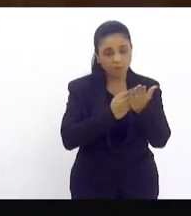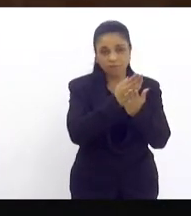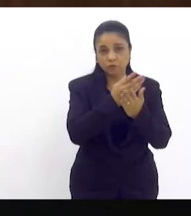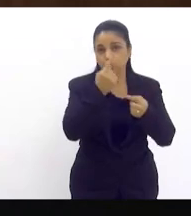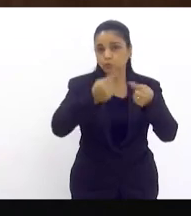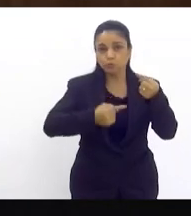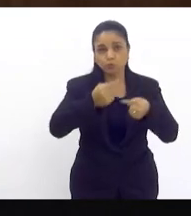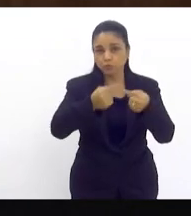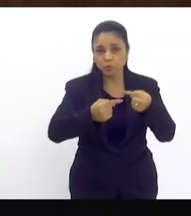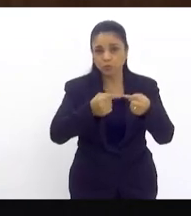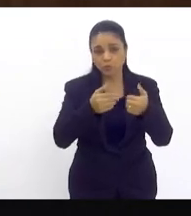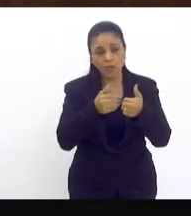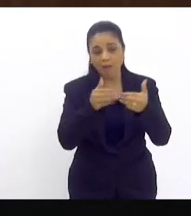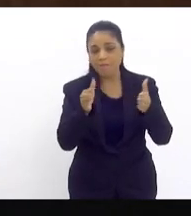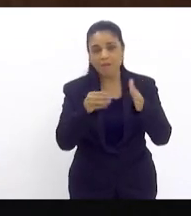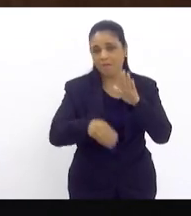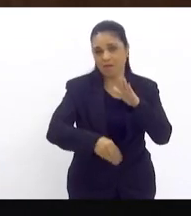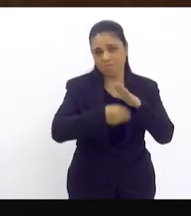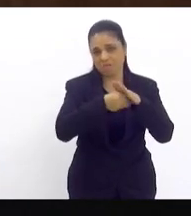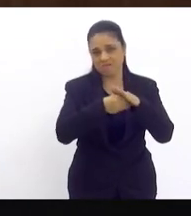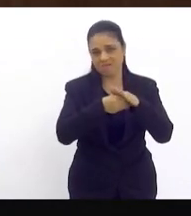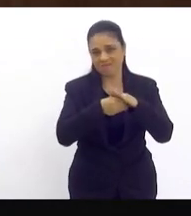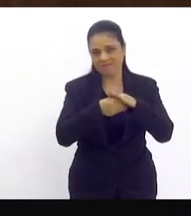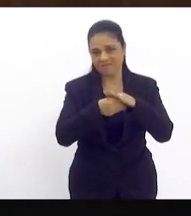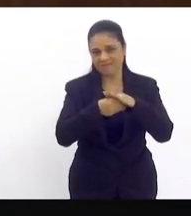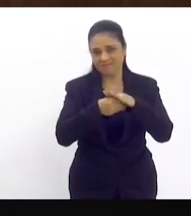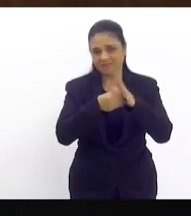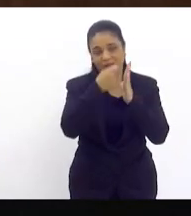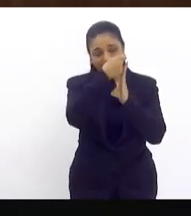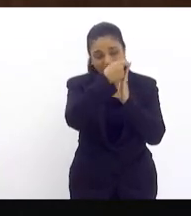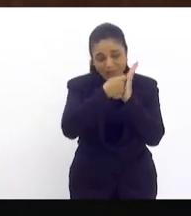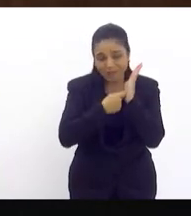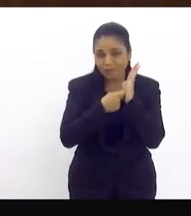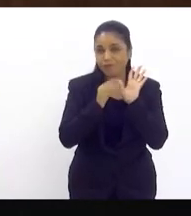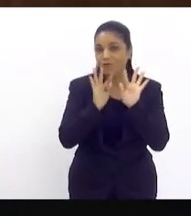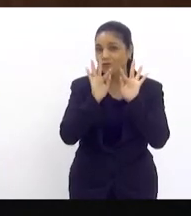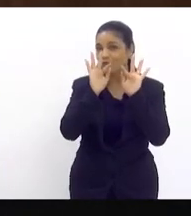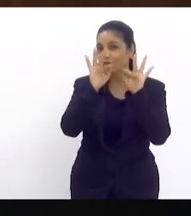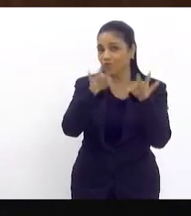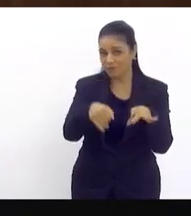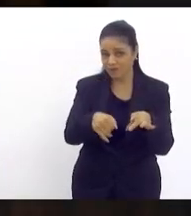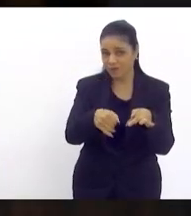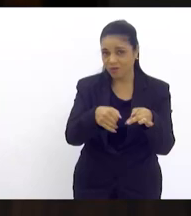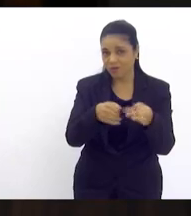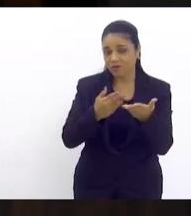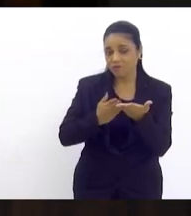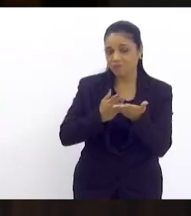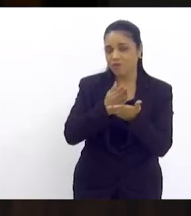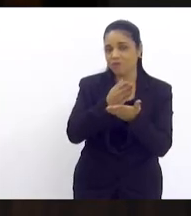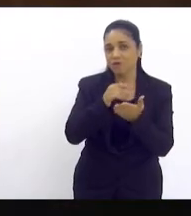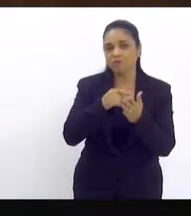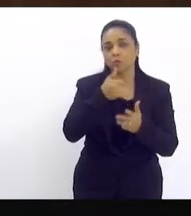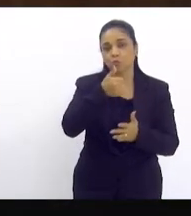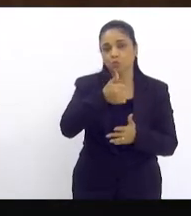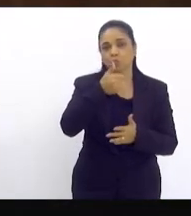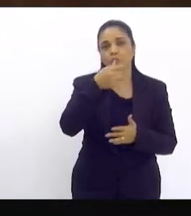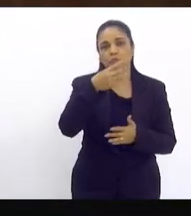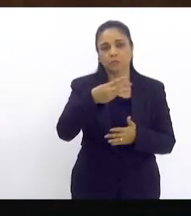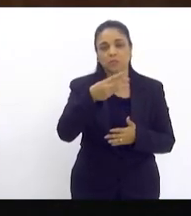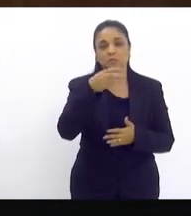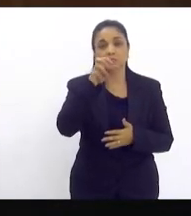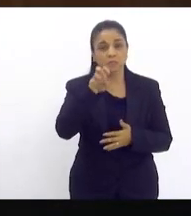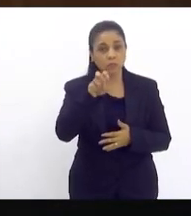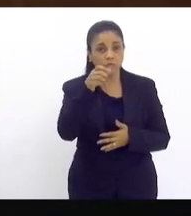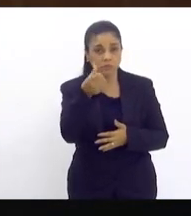mais porque não tá aberto para emendas Então esse é o relatório final favorável as emendas 1 3 5 6